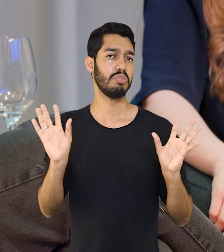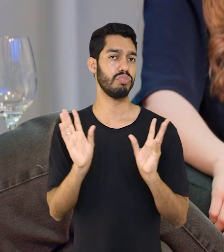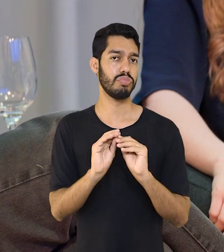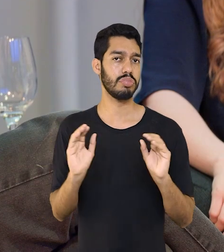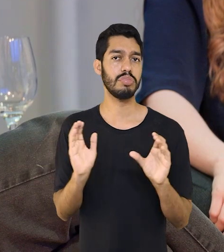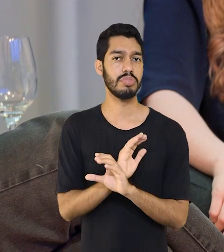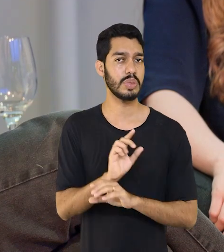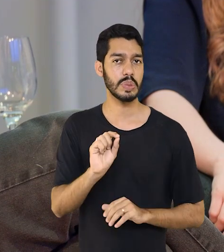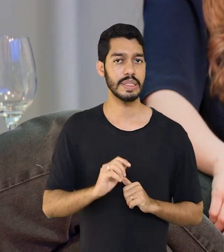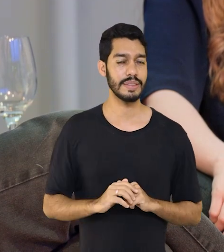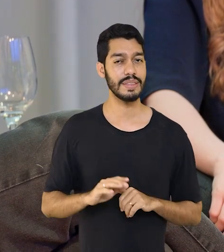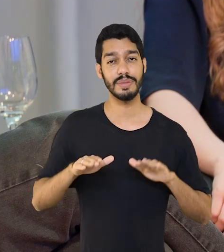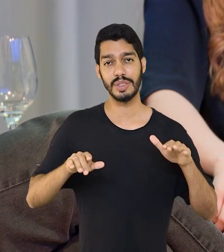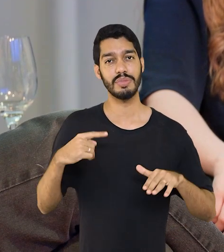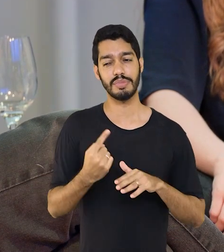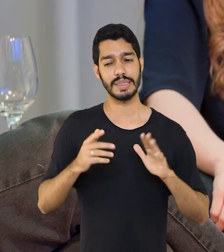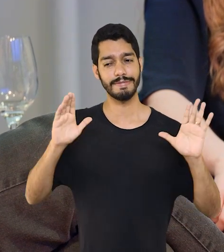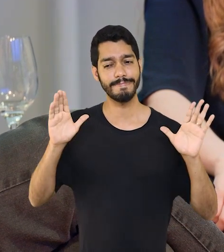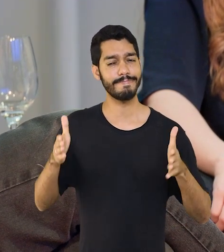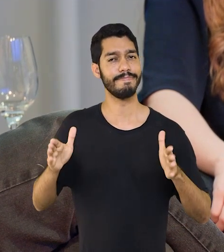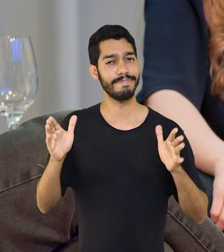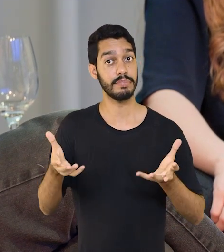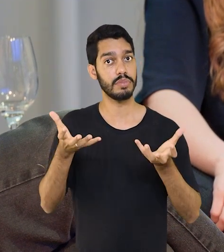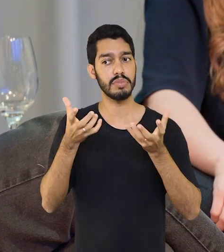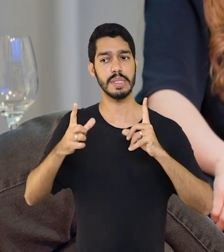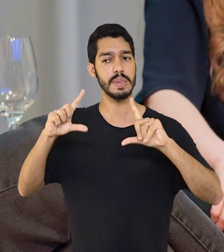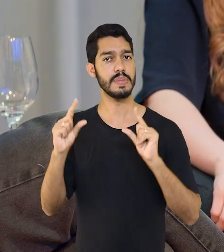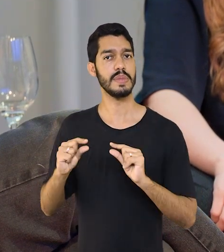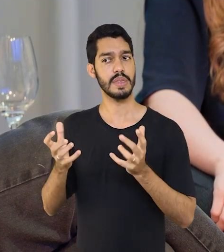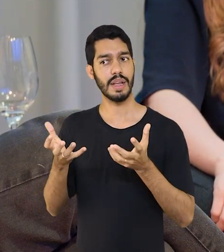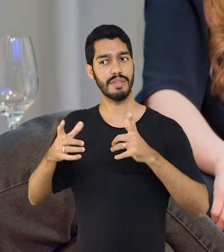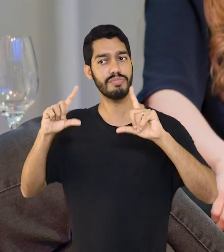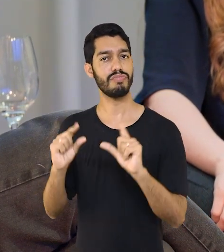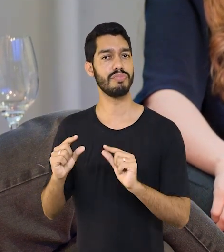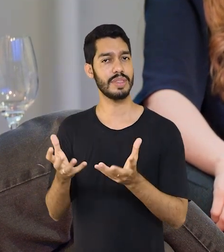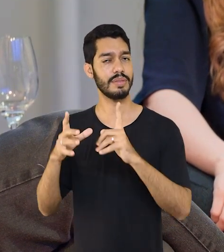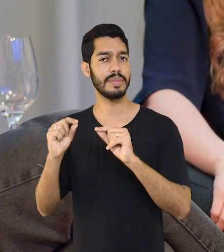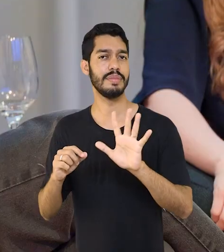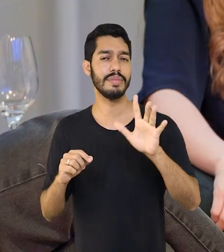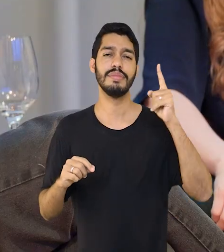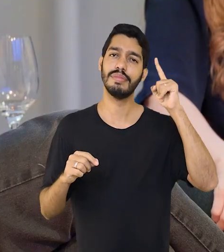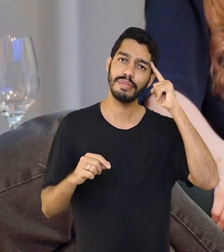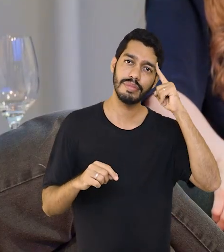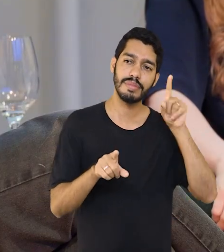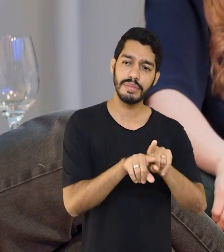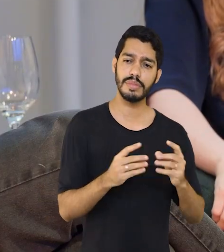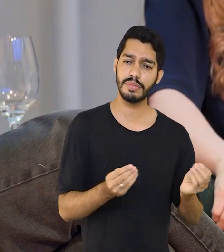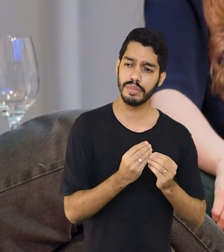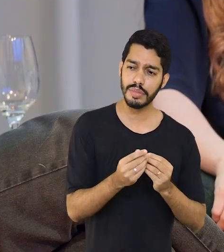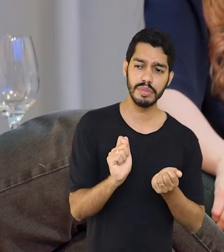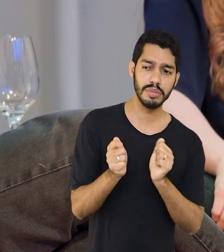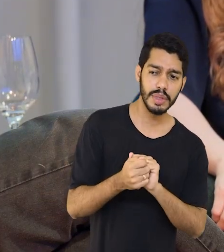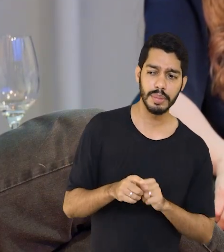Mas a conclusão é isso, né? Que a gente às vezes fica muito focado na mitigação, mas a gente tem que pensar em soluções